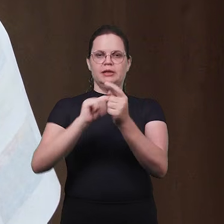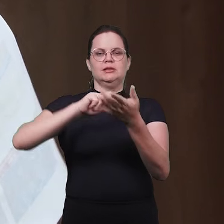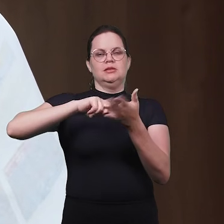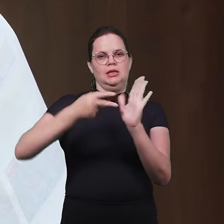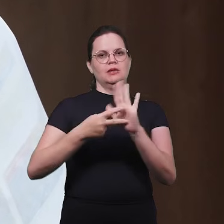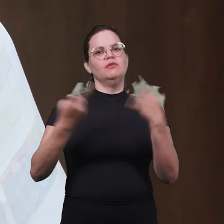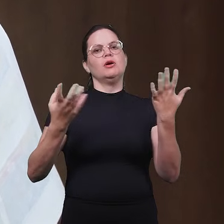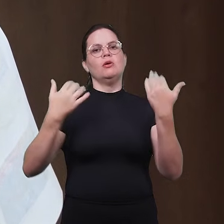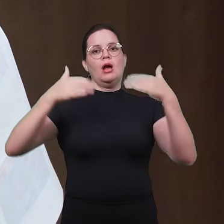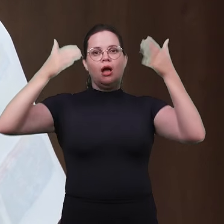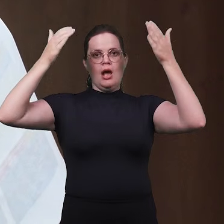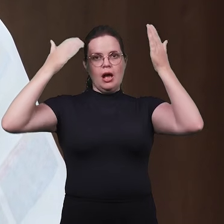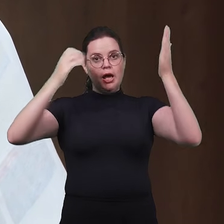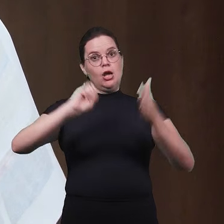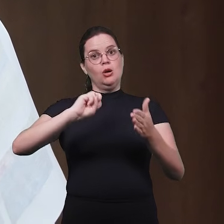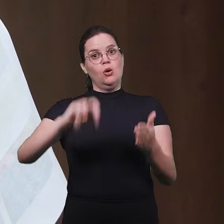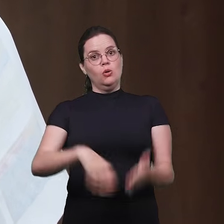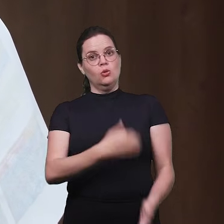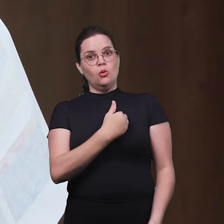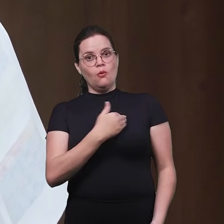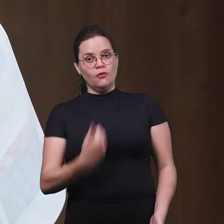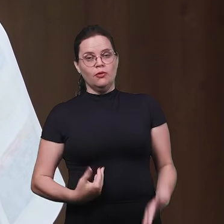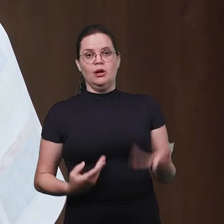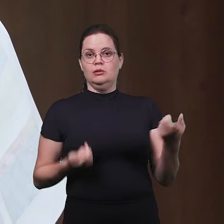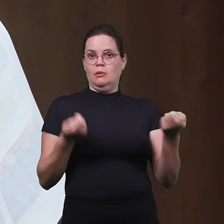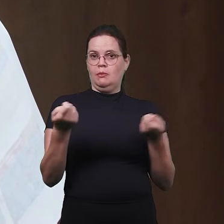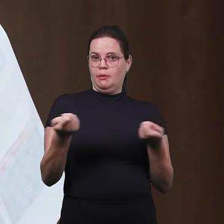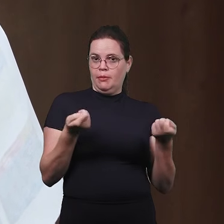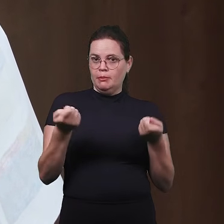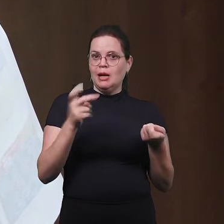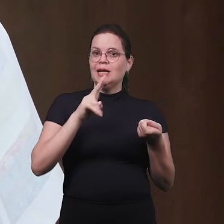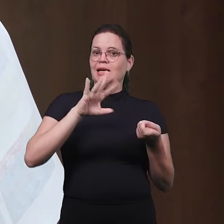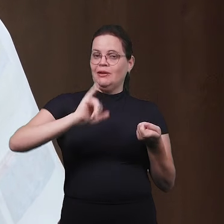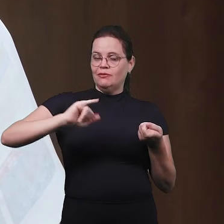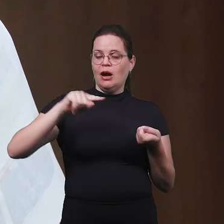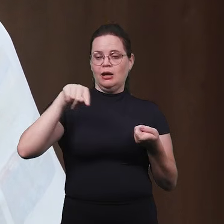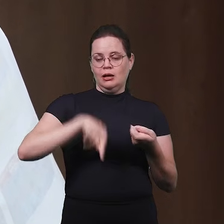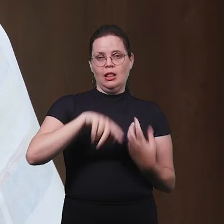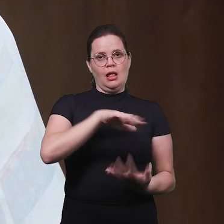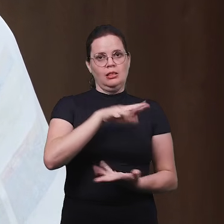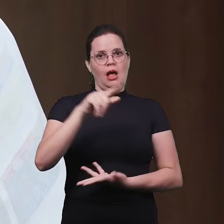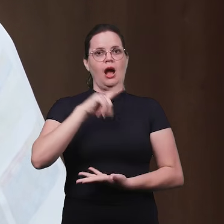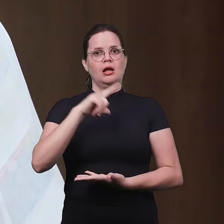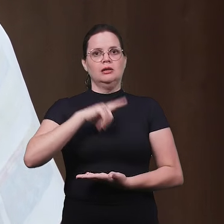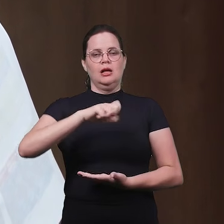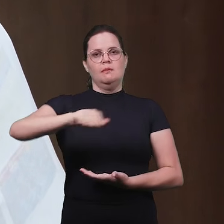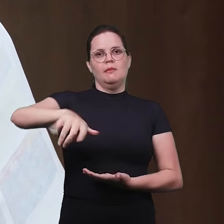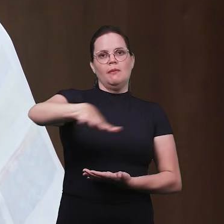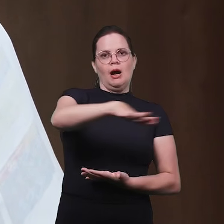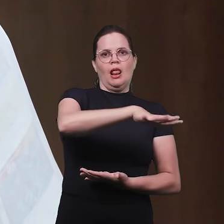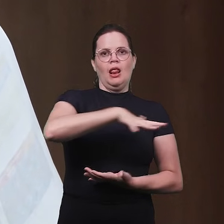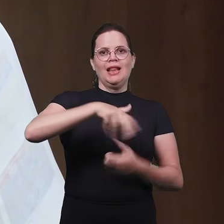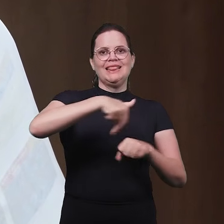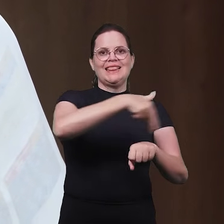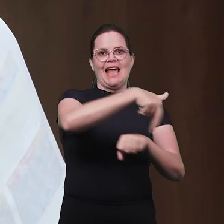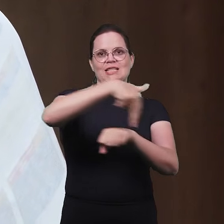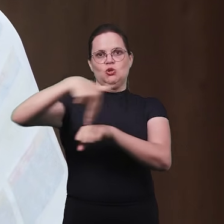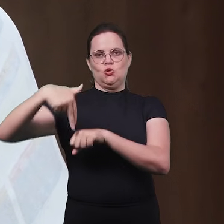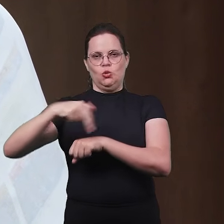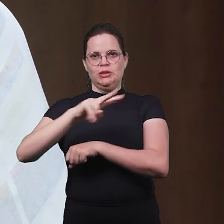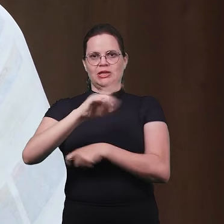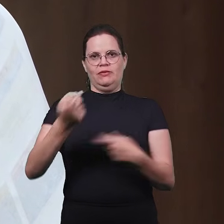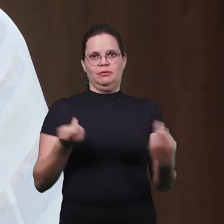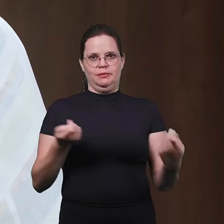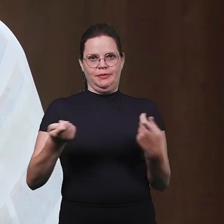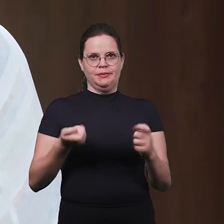nações. Então, aqui tem 2 textos no próprio Daniel, neste capítulo, que nós